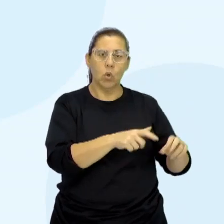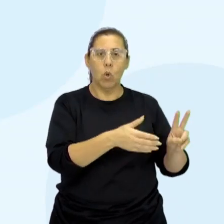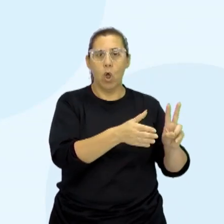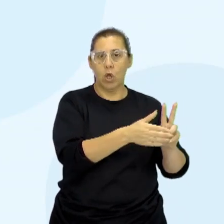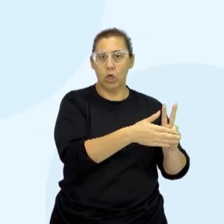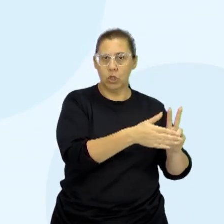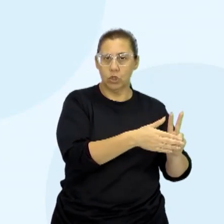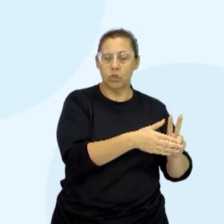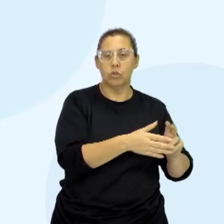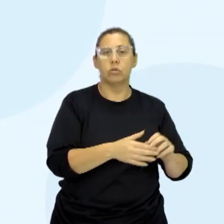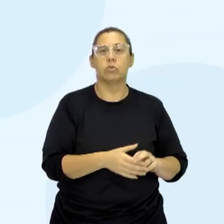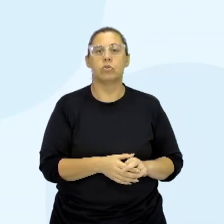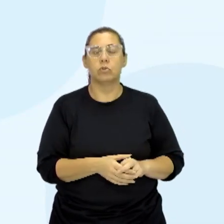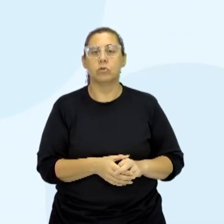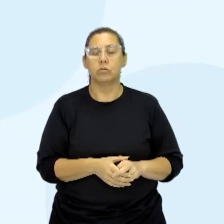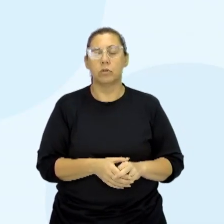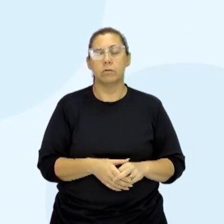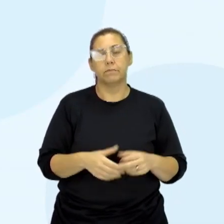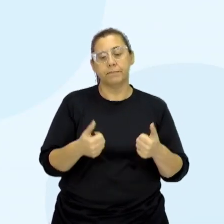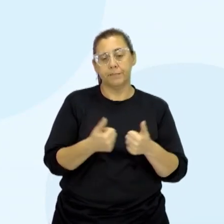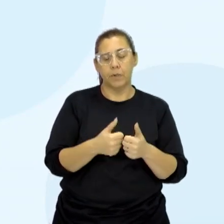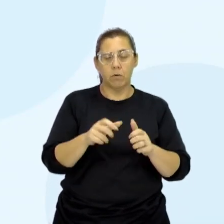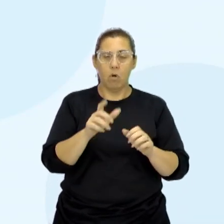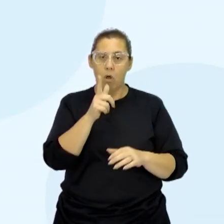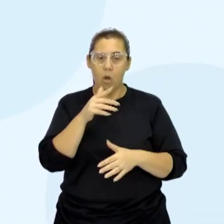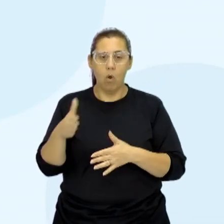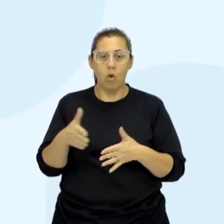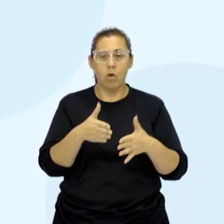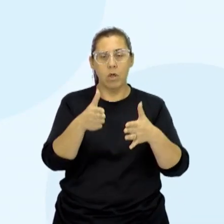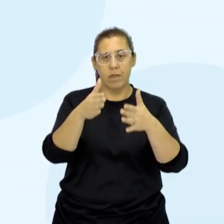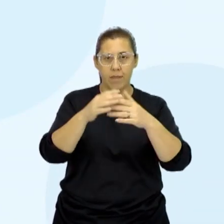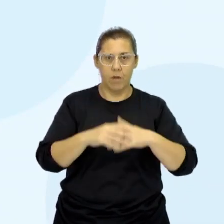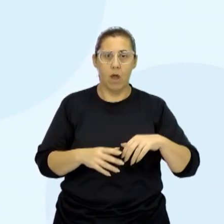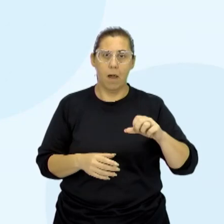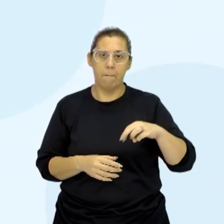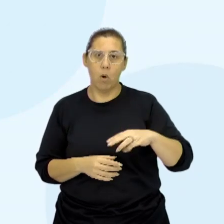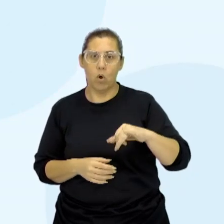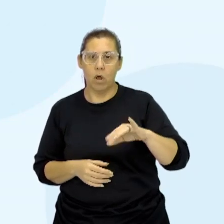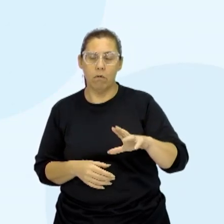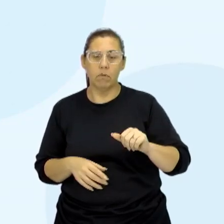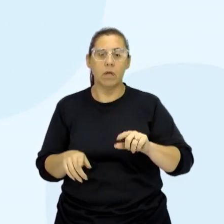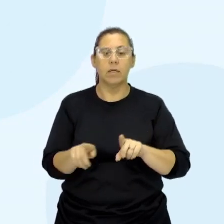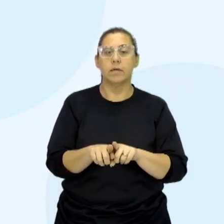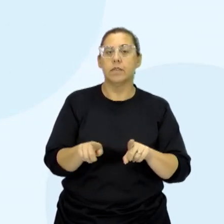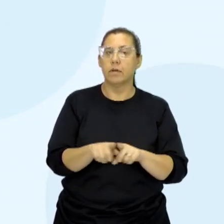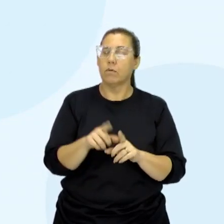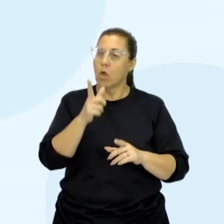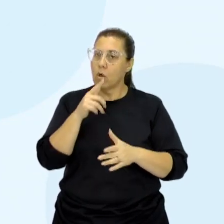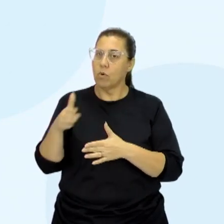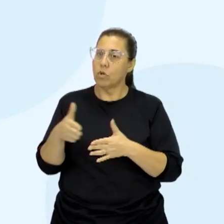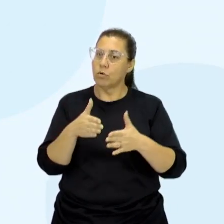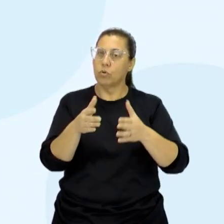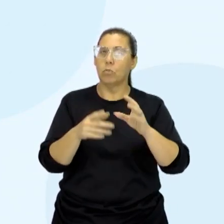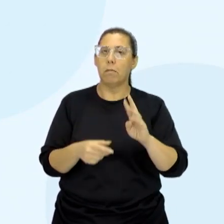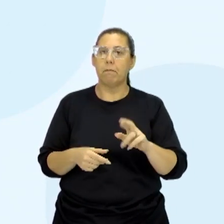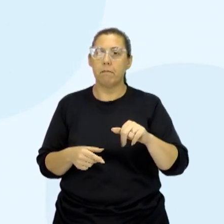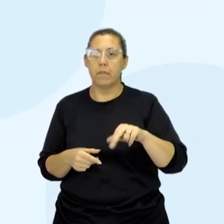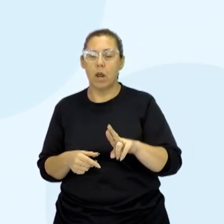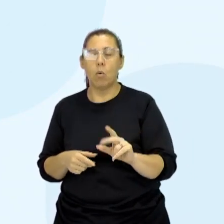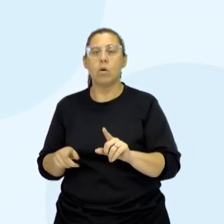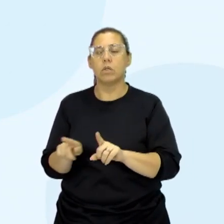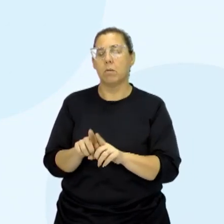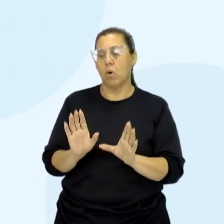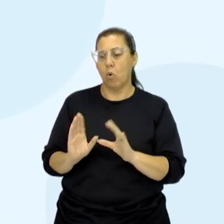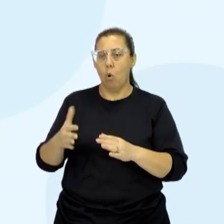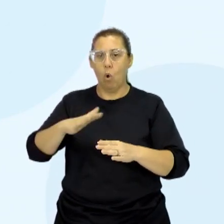TIs, Campa do Rio Amônia e Caxinauá, Axaninká do Rio do Breu, além de comunidades